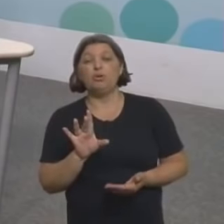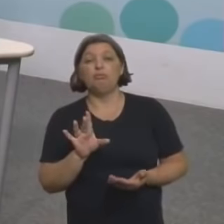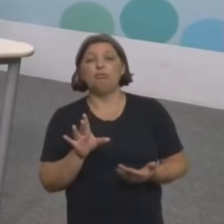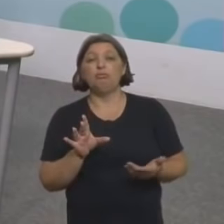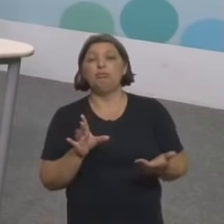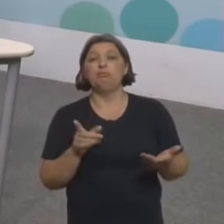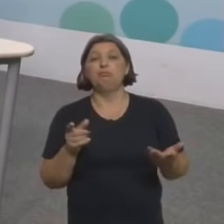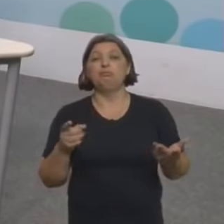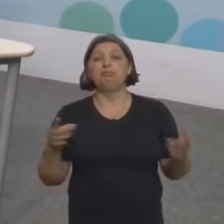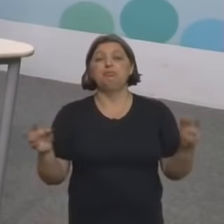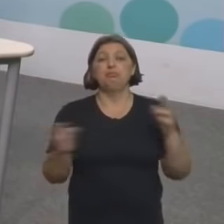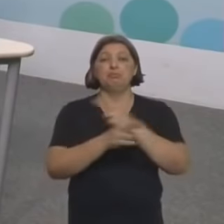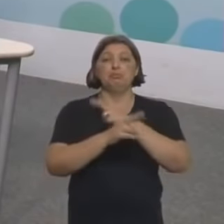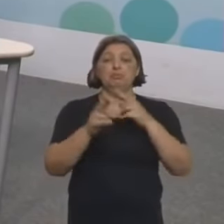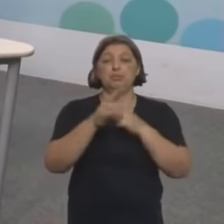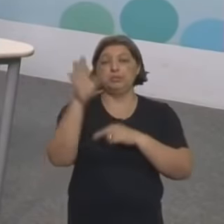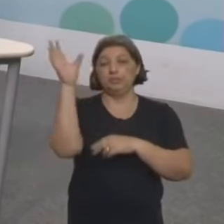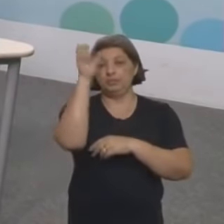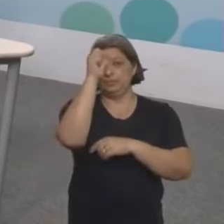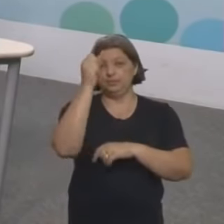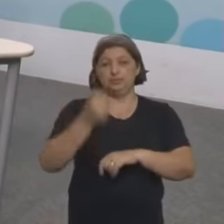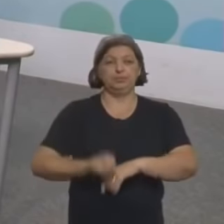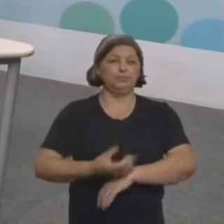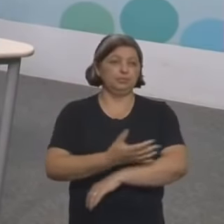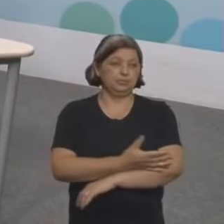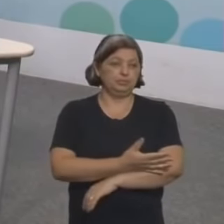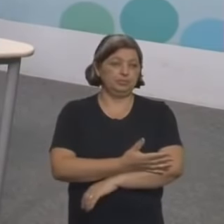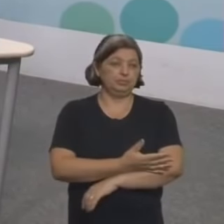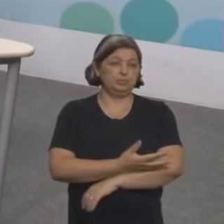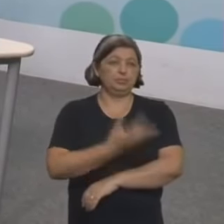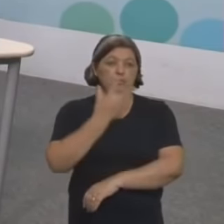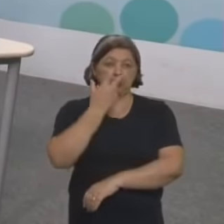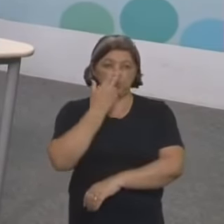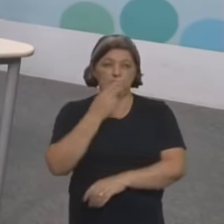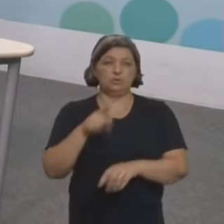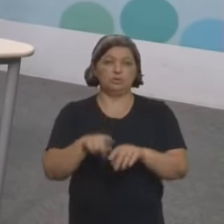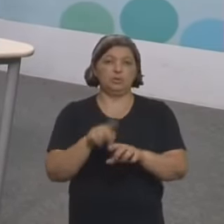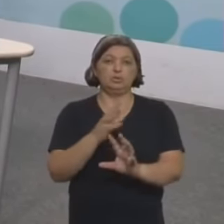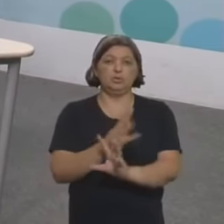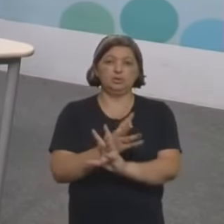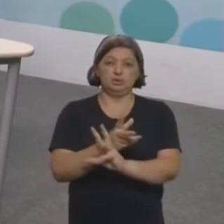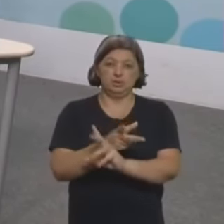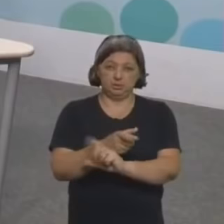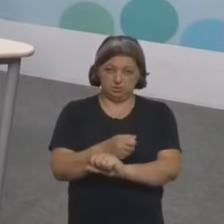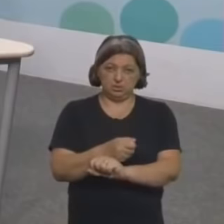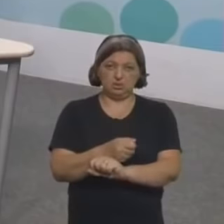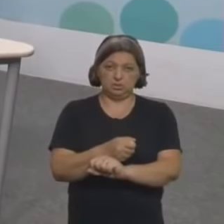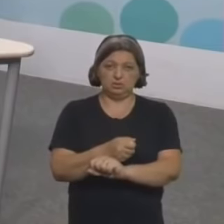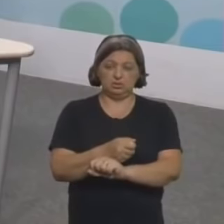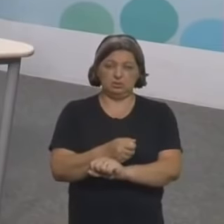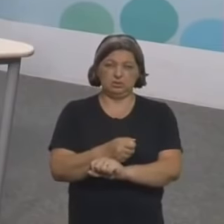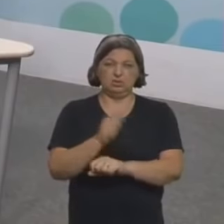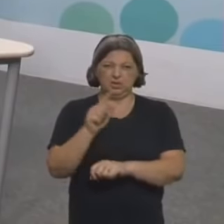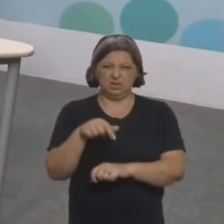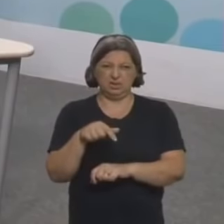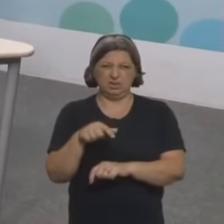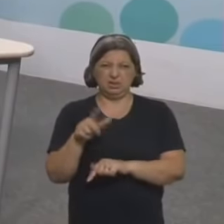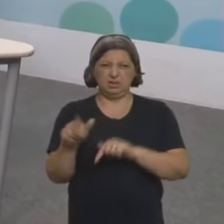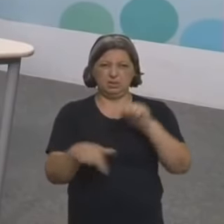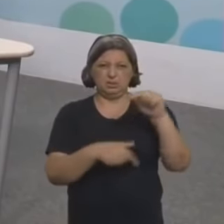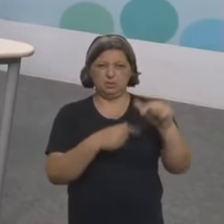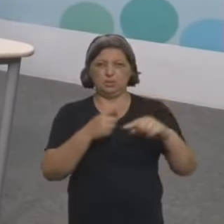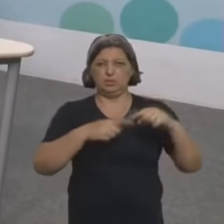está relacionado a essa aprendizagem emocional. Acho que ela está se referindo à questão de interdisciplinaridade. Isso, né? isso. E trabalhar os